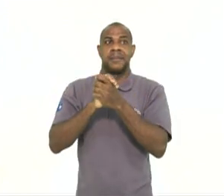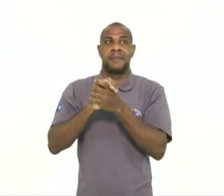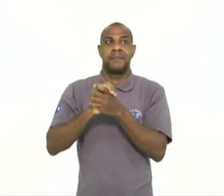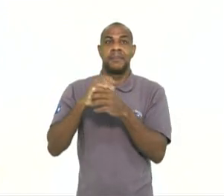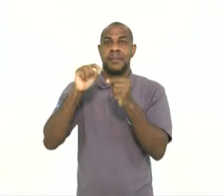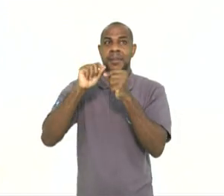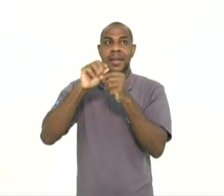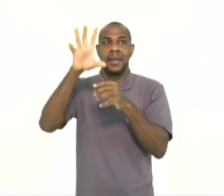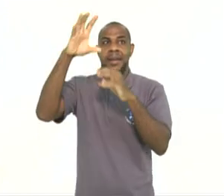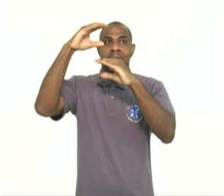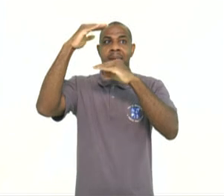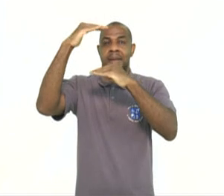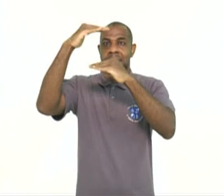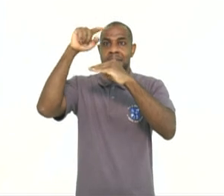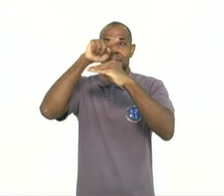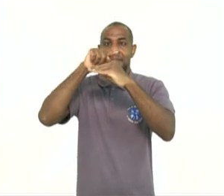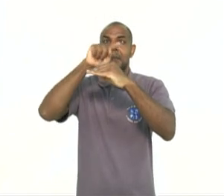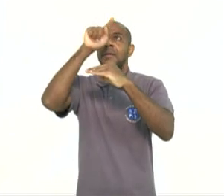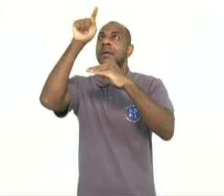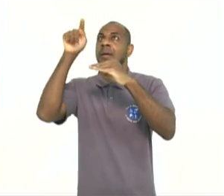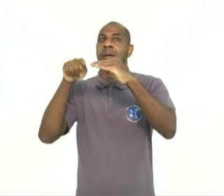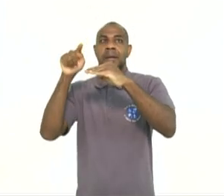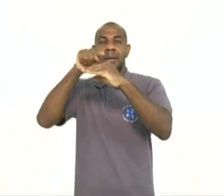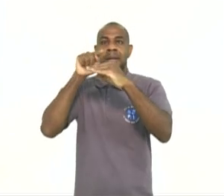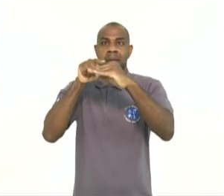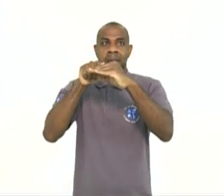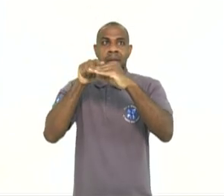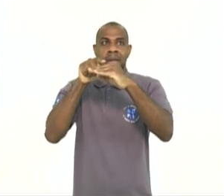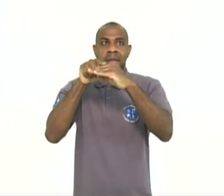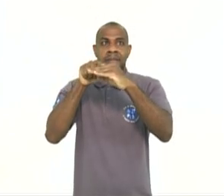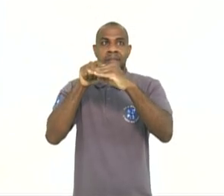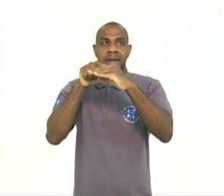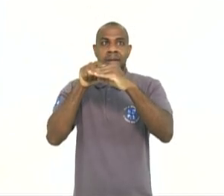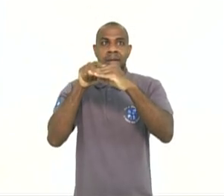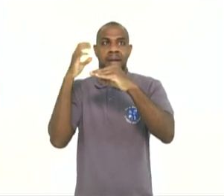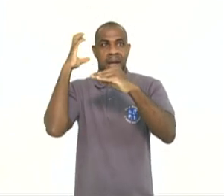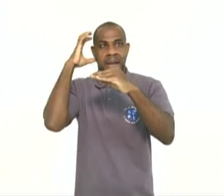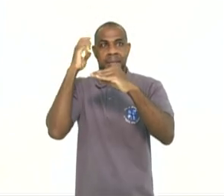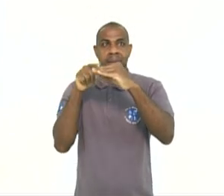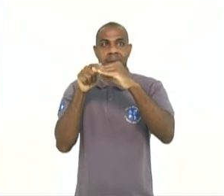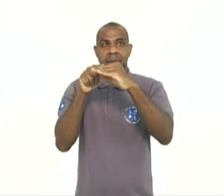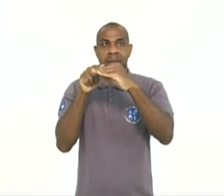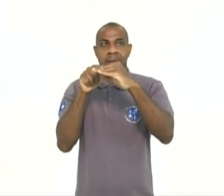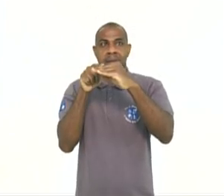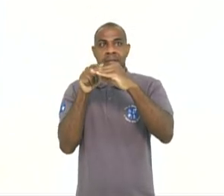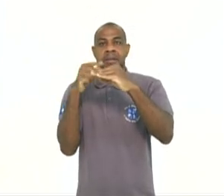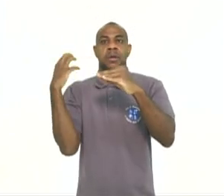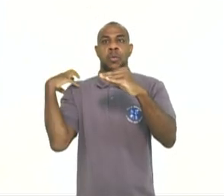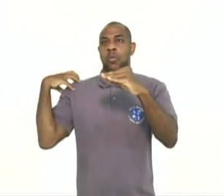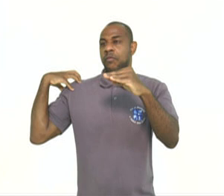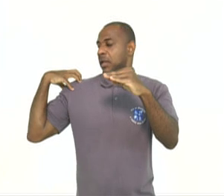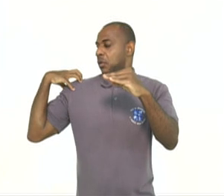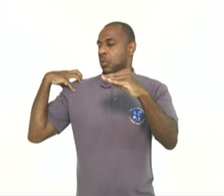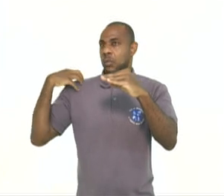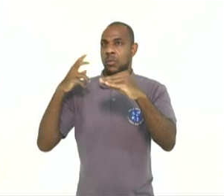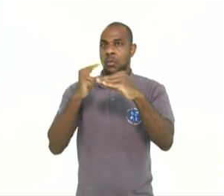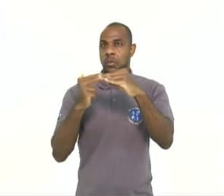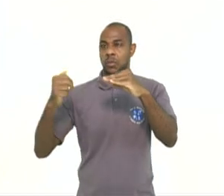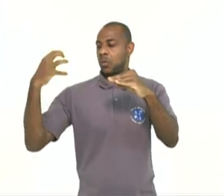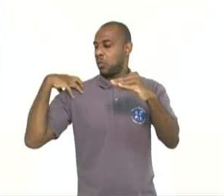e com duas vezes a largura de cabeça você traça um ombro aqui no espaço número